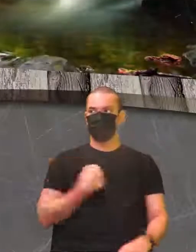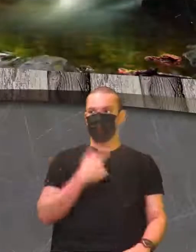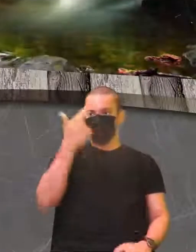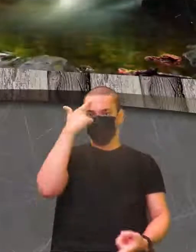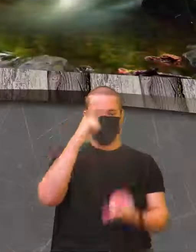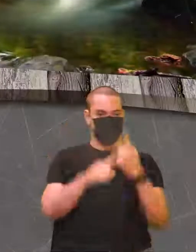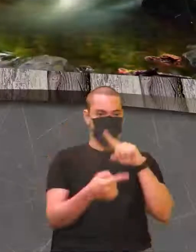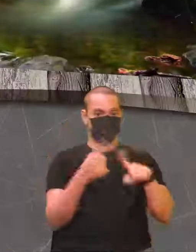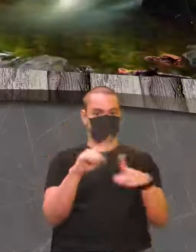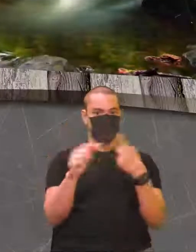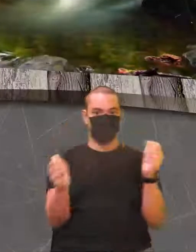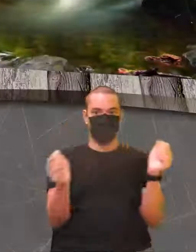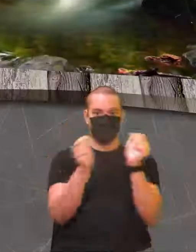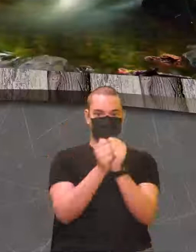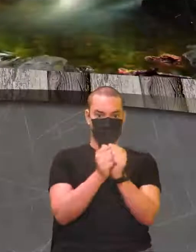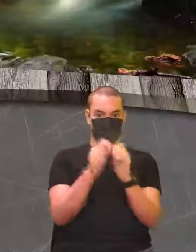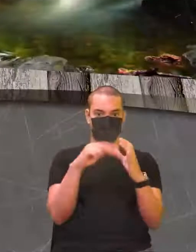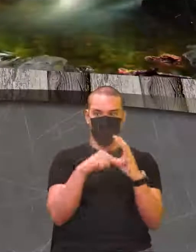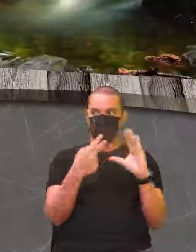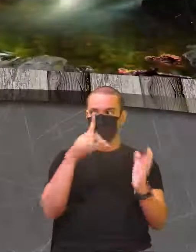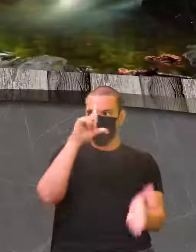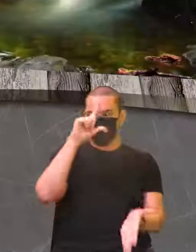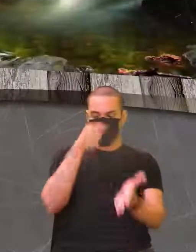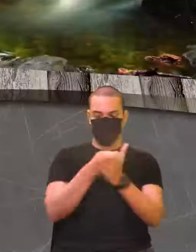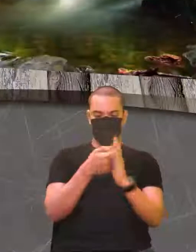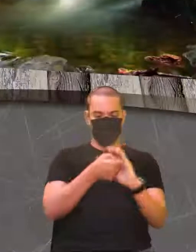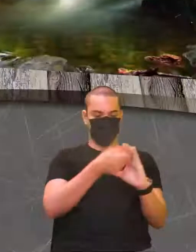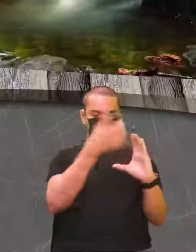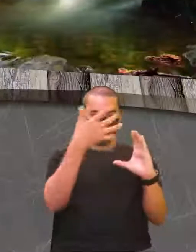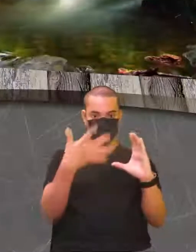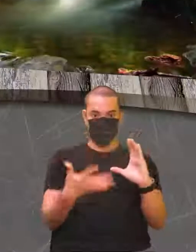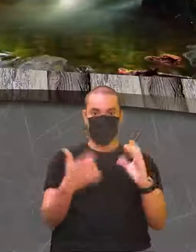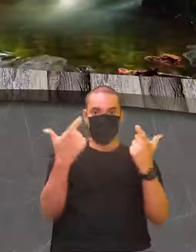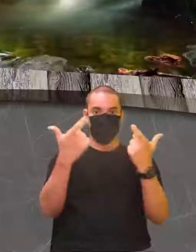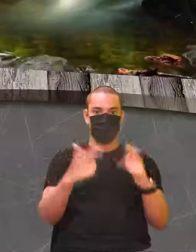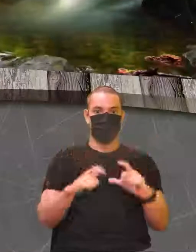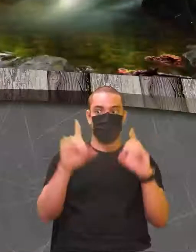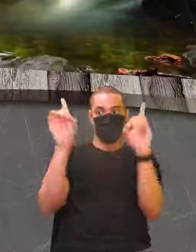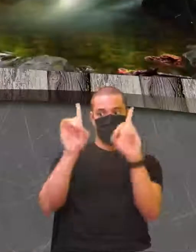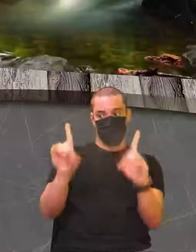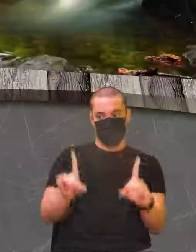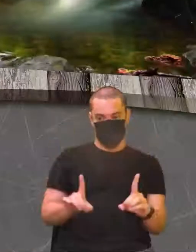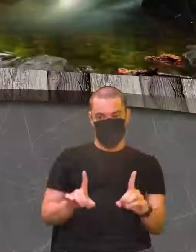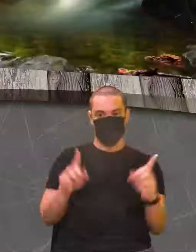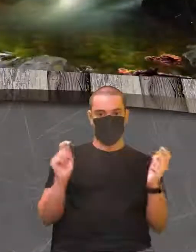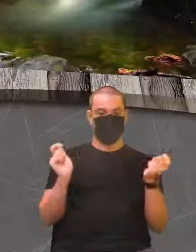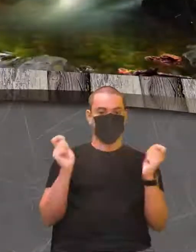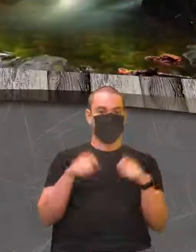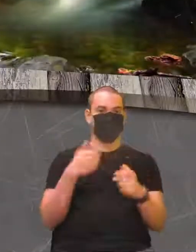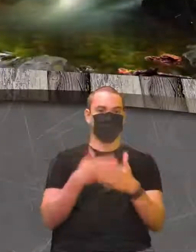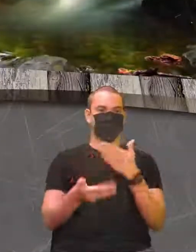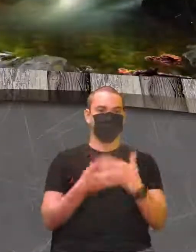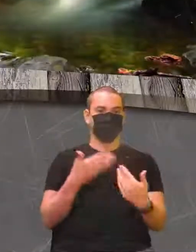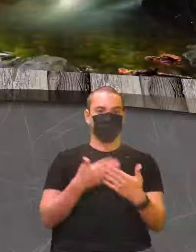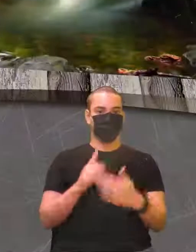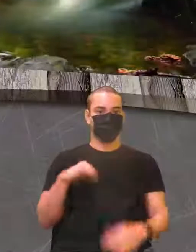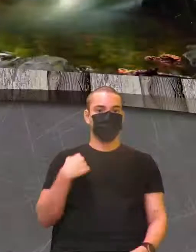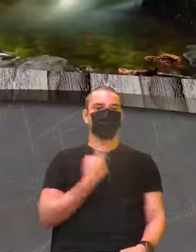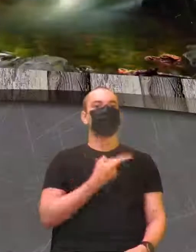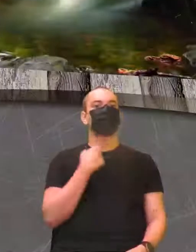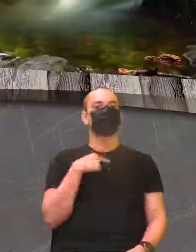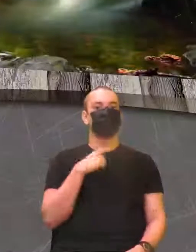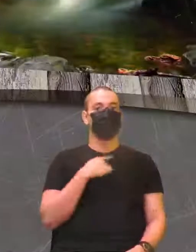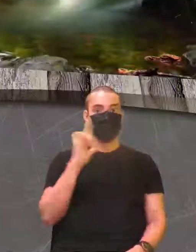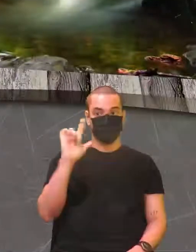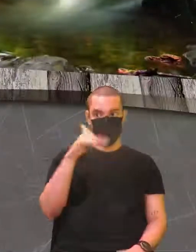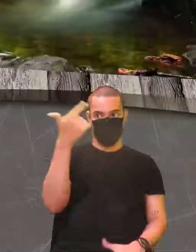espareamentos desses alelos para determinação de características ou de deficiências que independem da nossa vontade. E